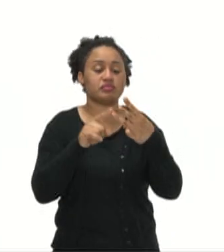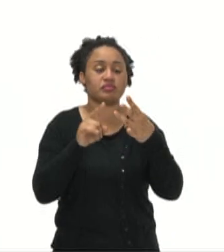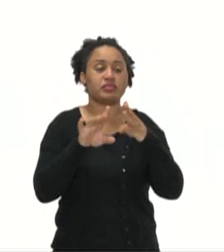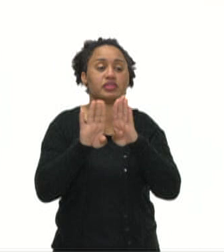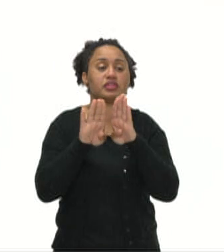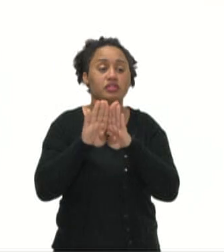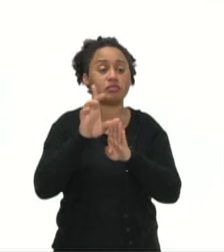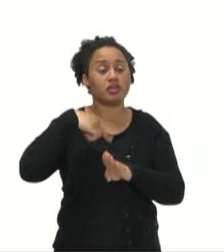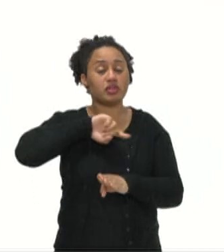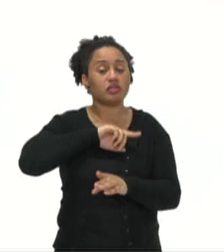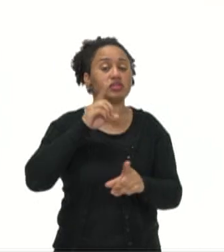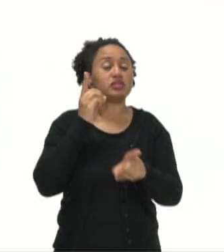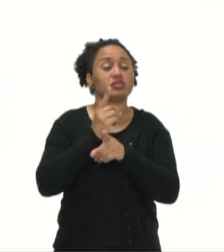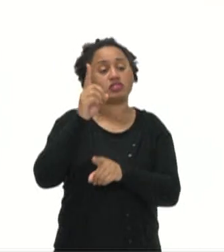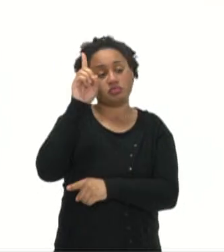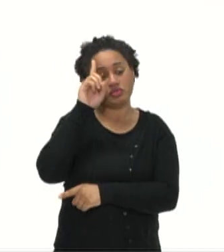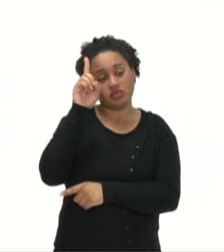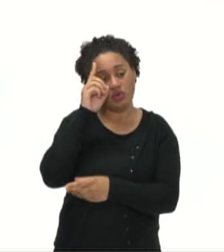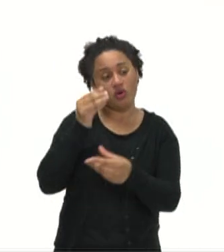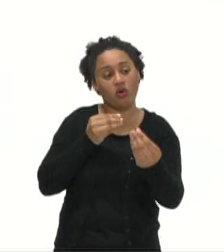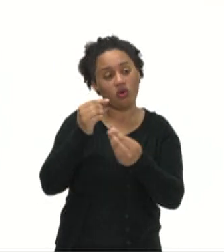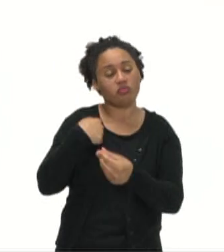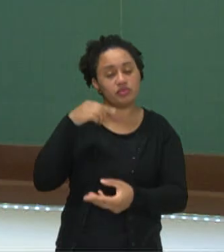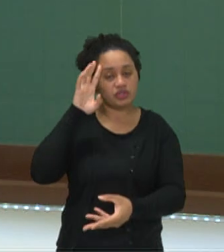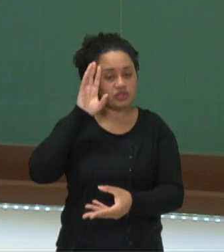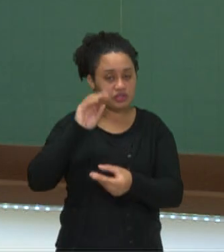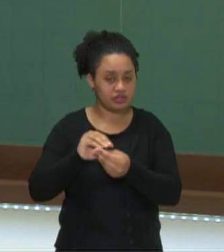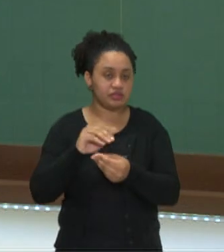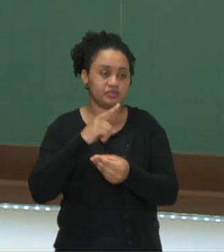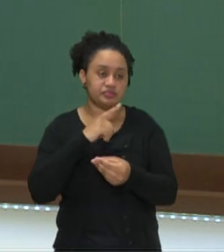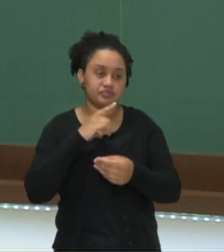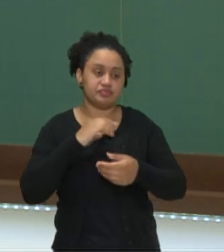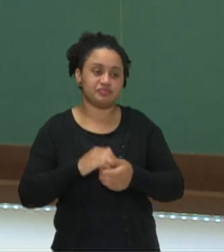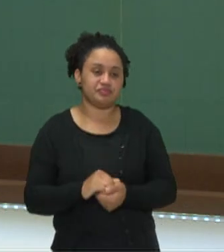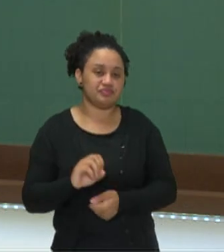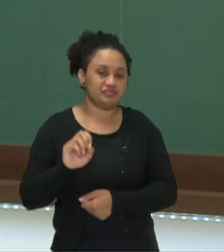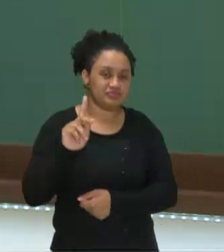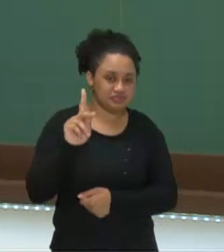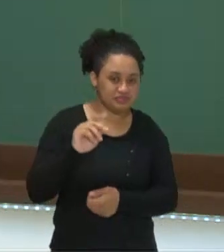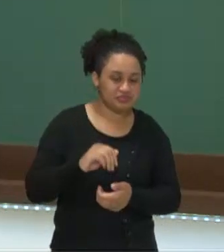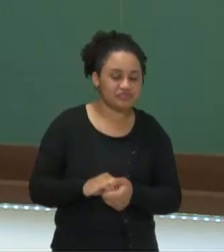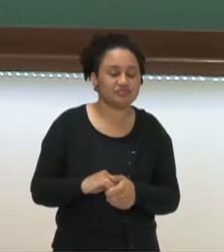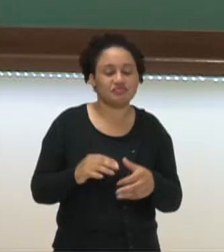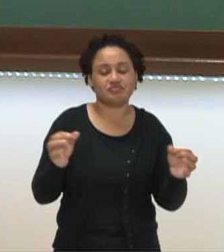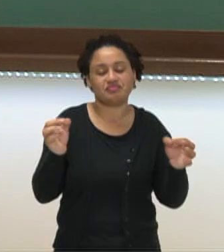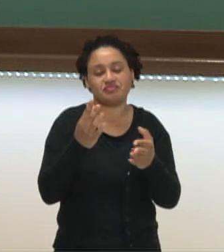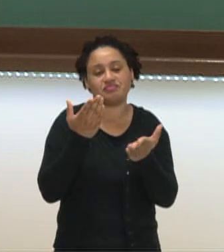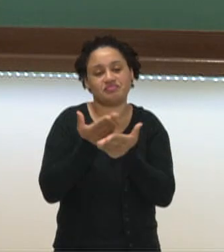dela no nosso cotidiano, como que a gente interpreta isso, ok?